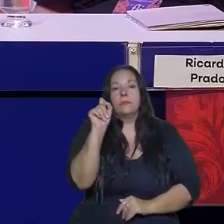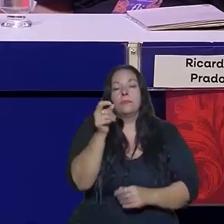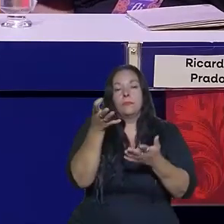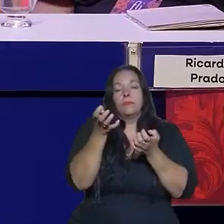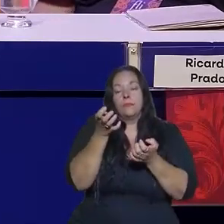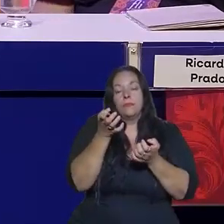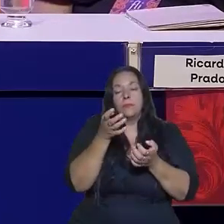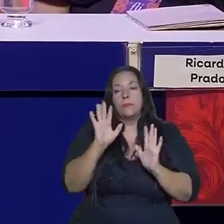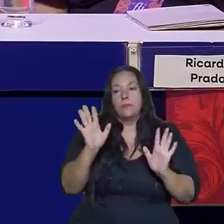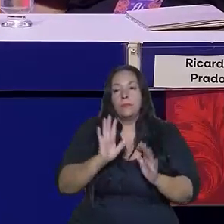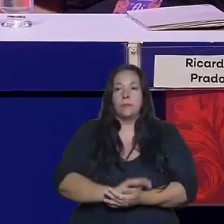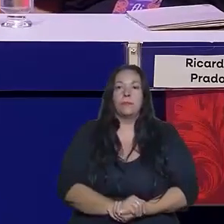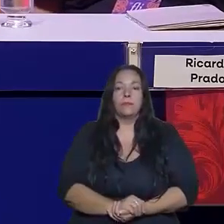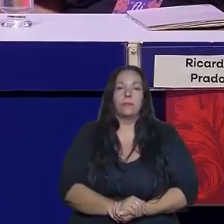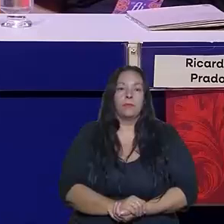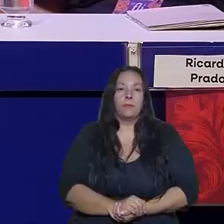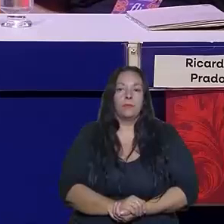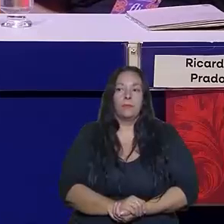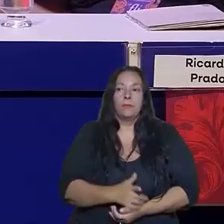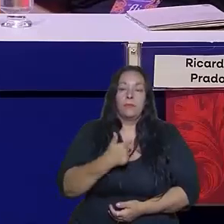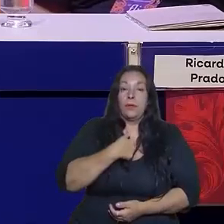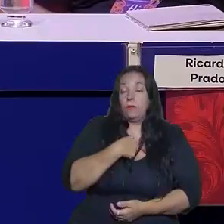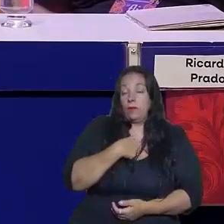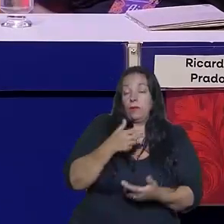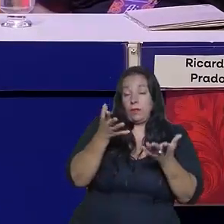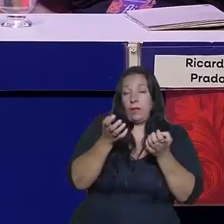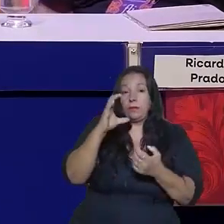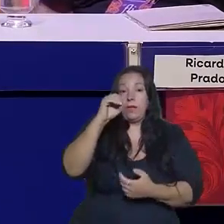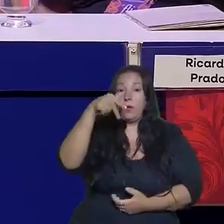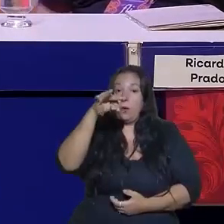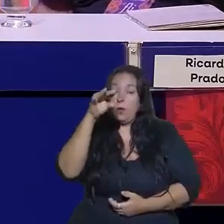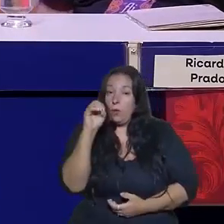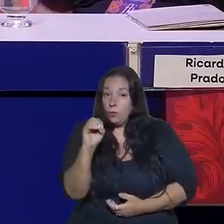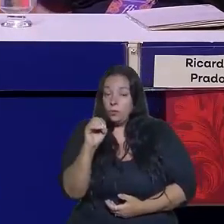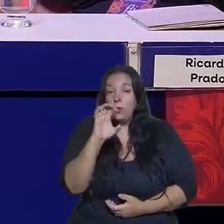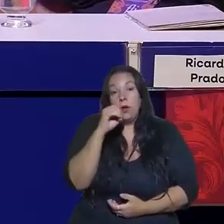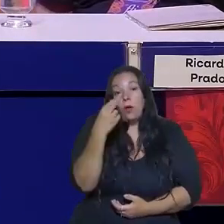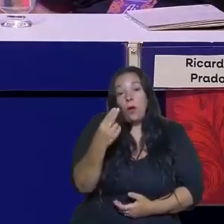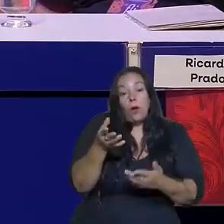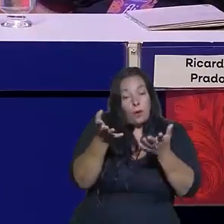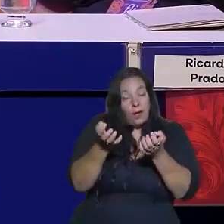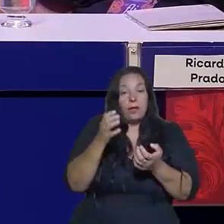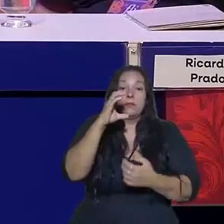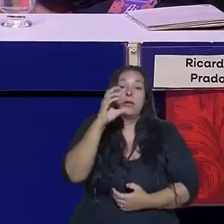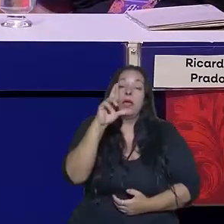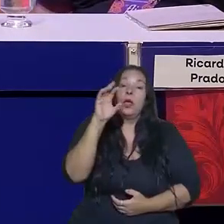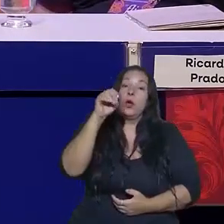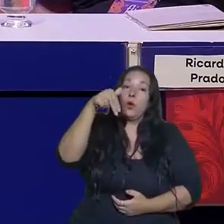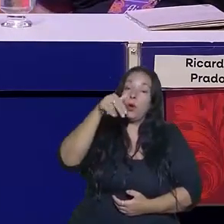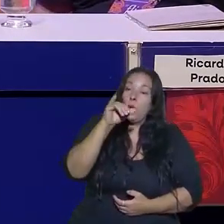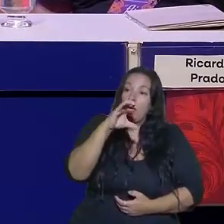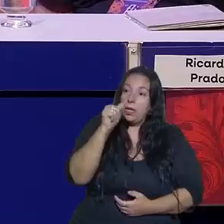né? Às vezes eu quero que ele seja conto, mas ele quer ser crônica. Quando escrevi meu livro, Um Exu em